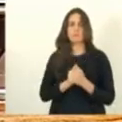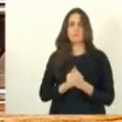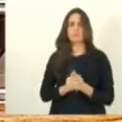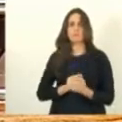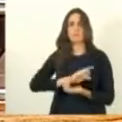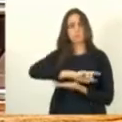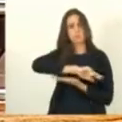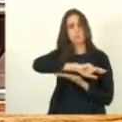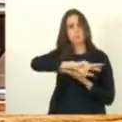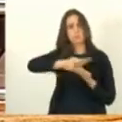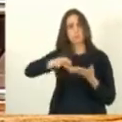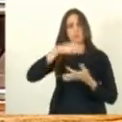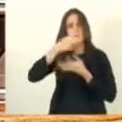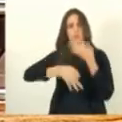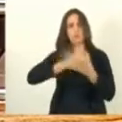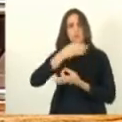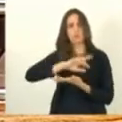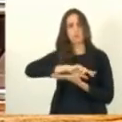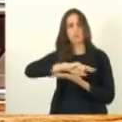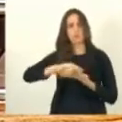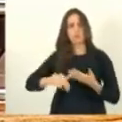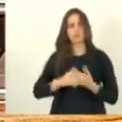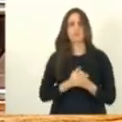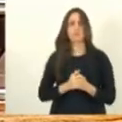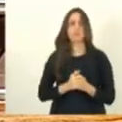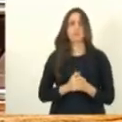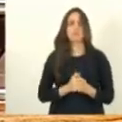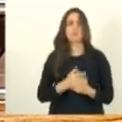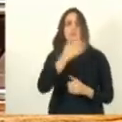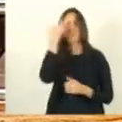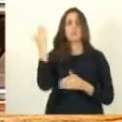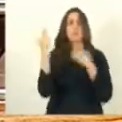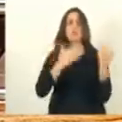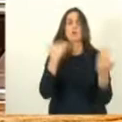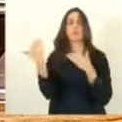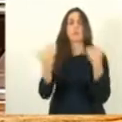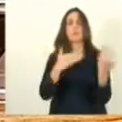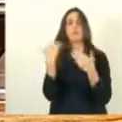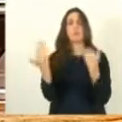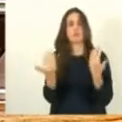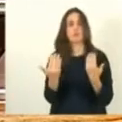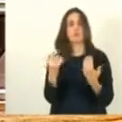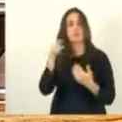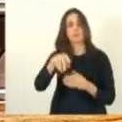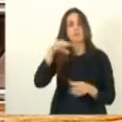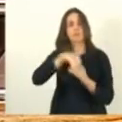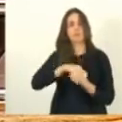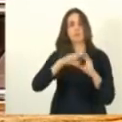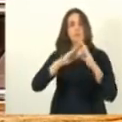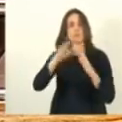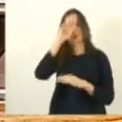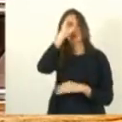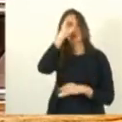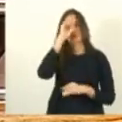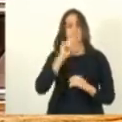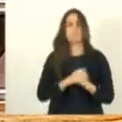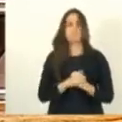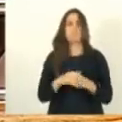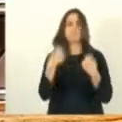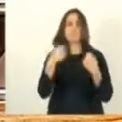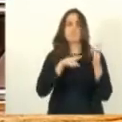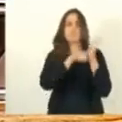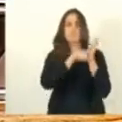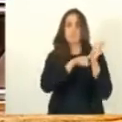Foram diversos depoimentos de morte, de filhos que morreram naquele hospital. Nós precisamos